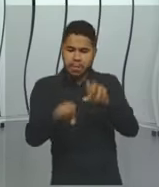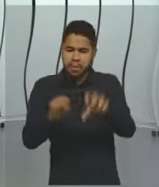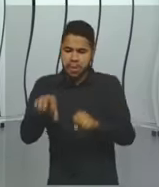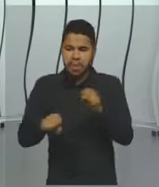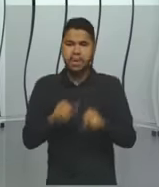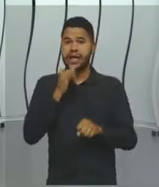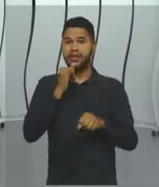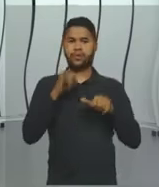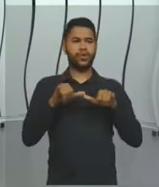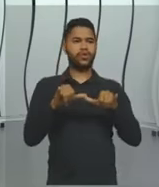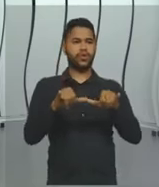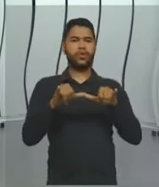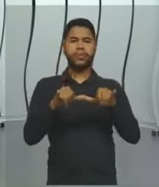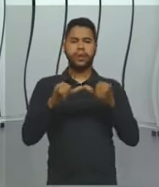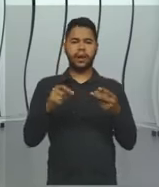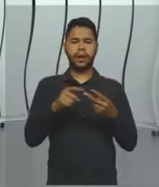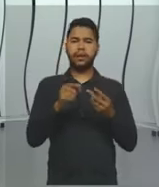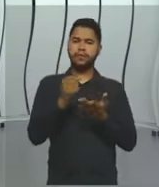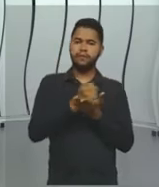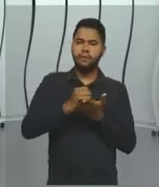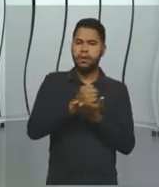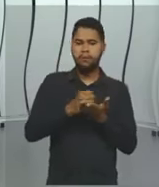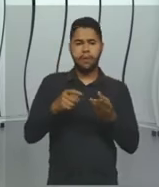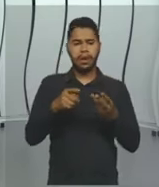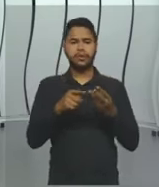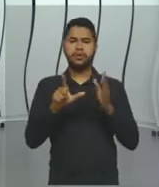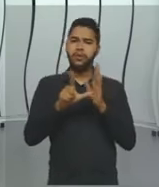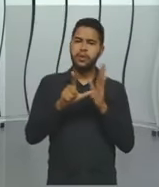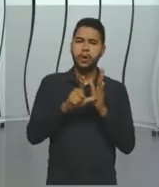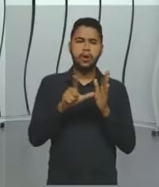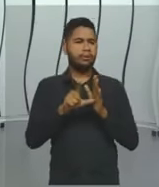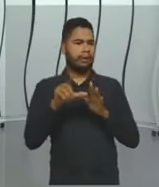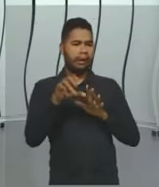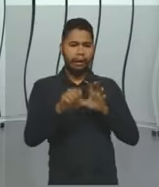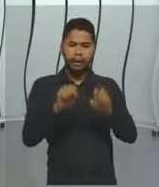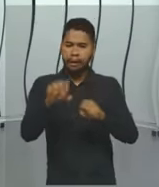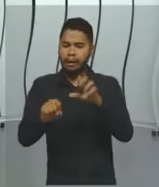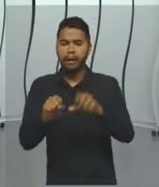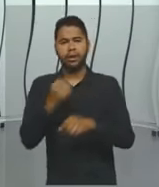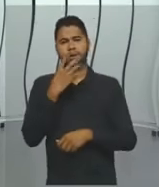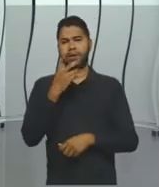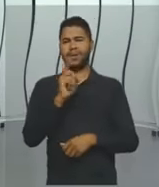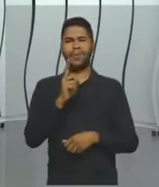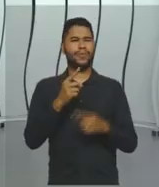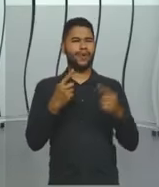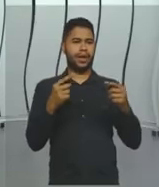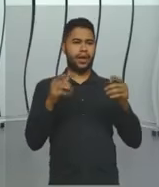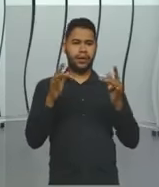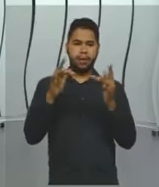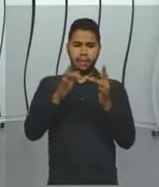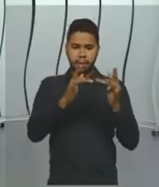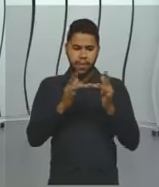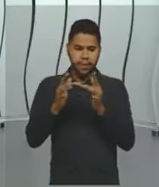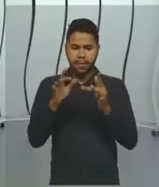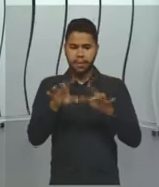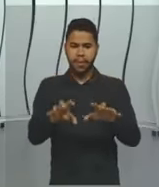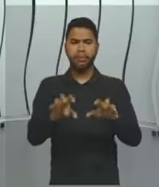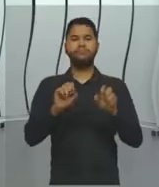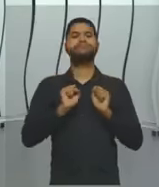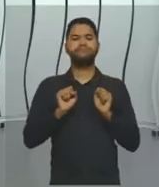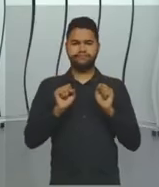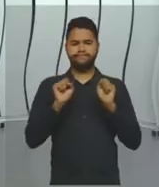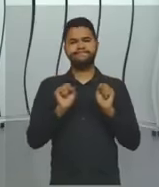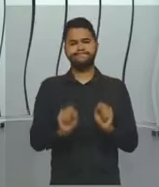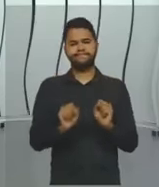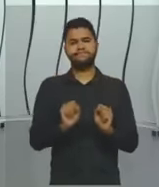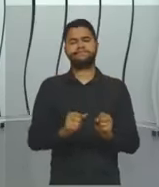no mercado, na farmácia, em alguma loja, a gente fica pegando, e isso não é bom, porque todo mundo tocando ali pode transmitir